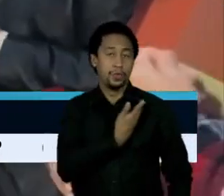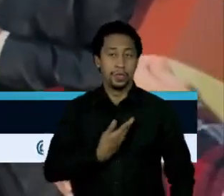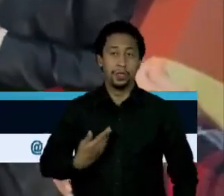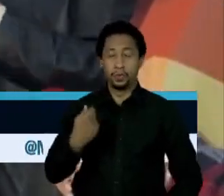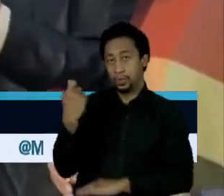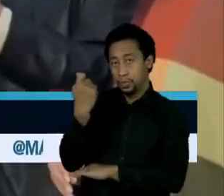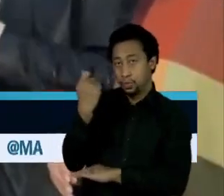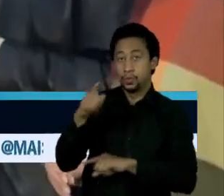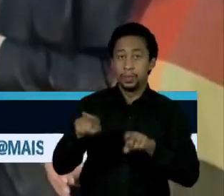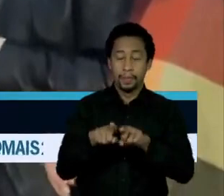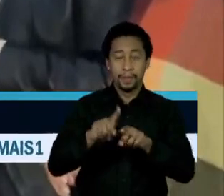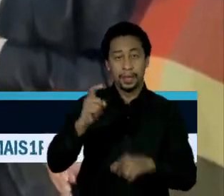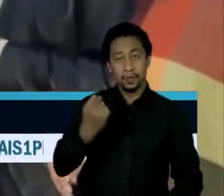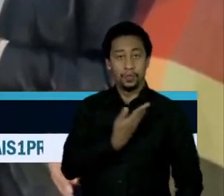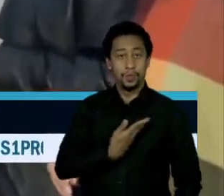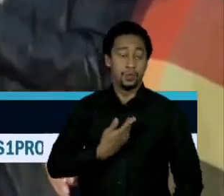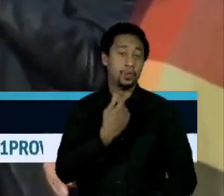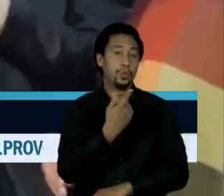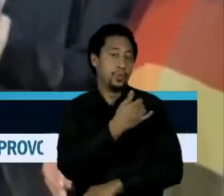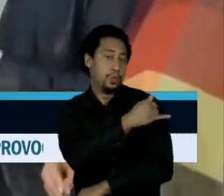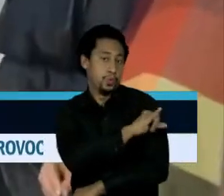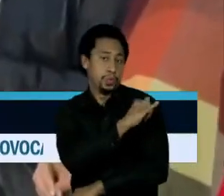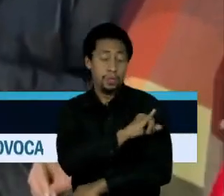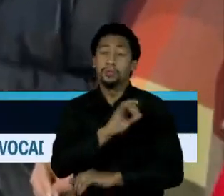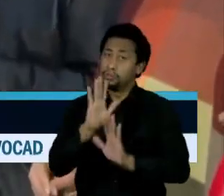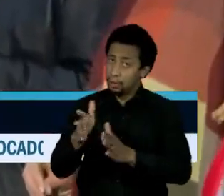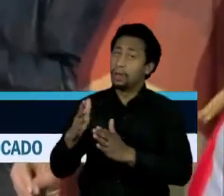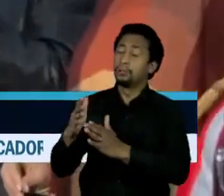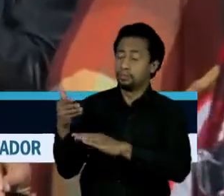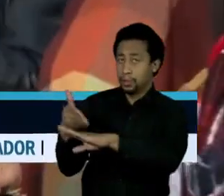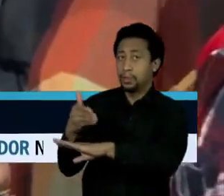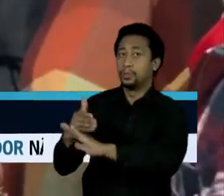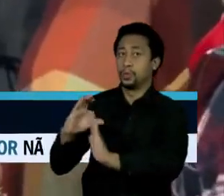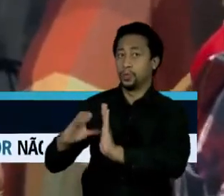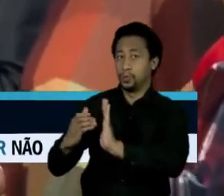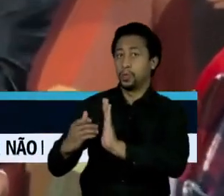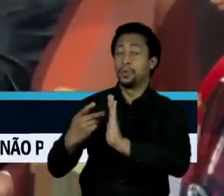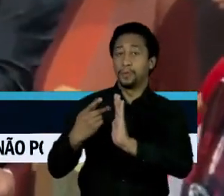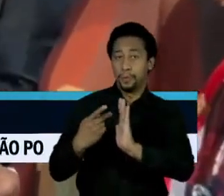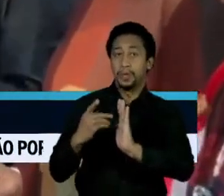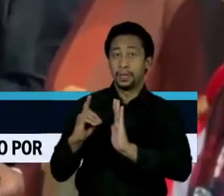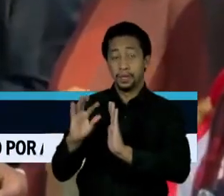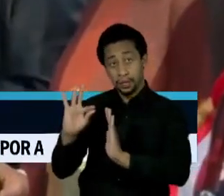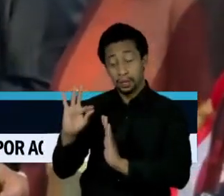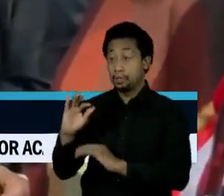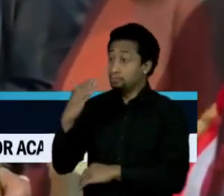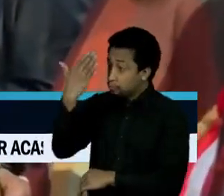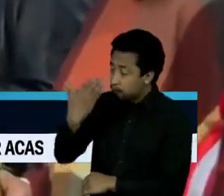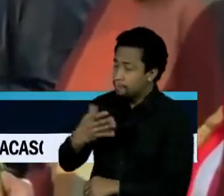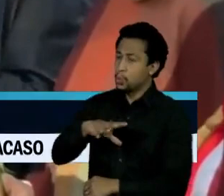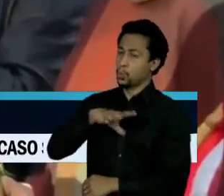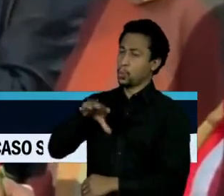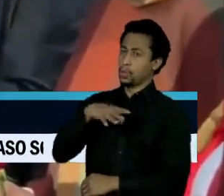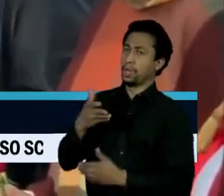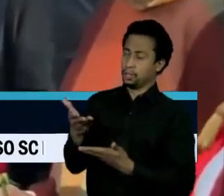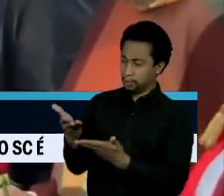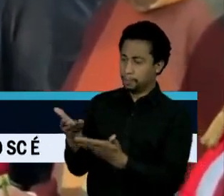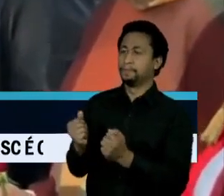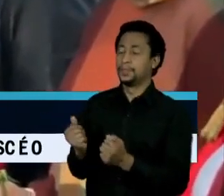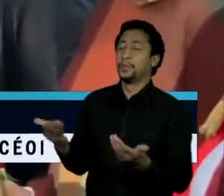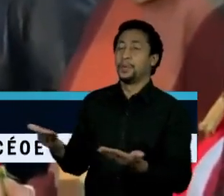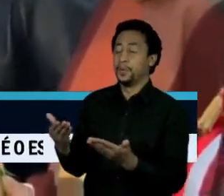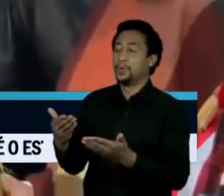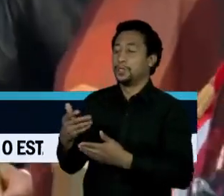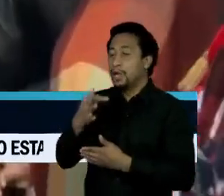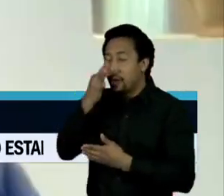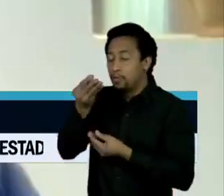também um dos fundadores do partido de Ciro. Por amor e por coragem, Leonel de Moura Brizola recebe a nossa singela homenagem nessas